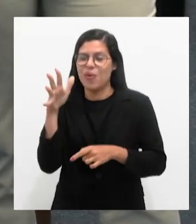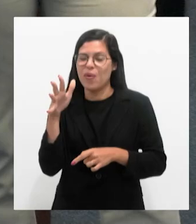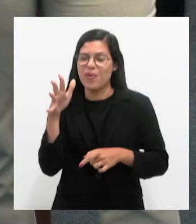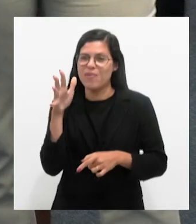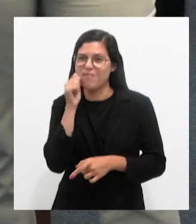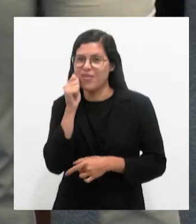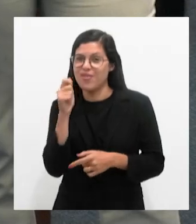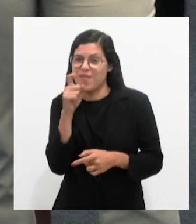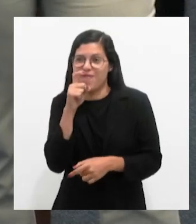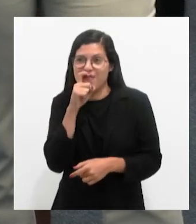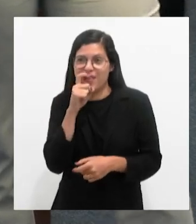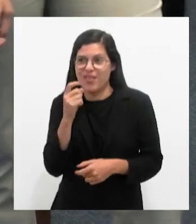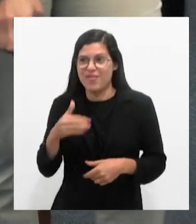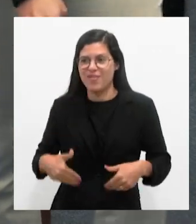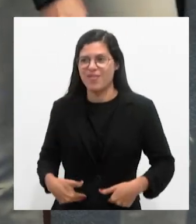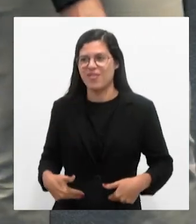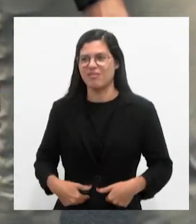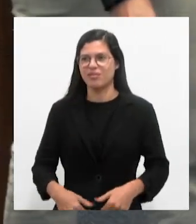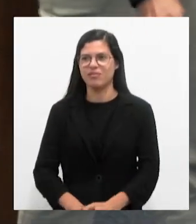Pede cedo.